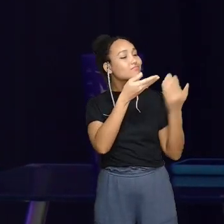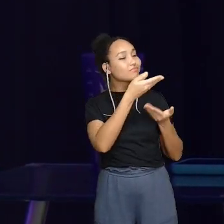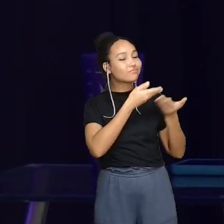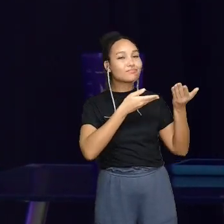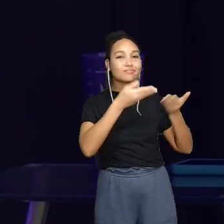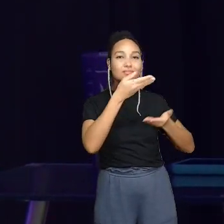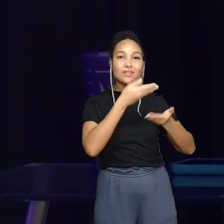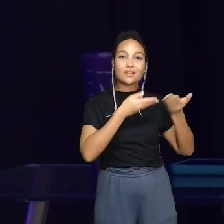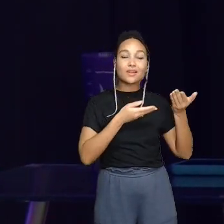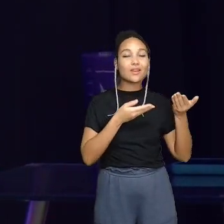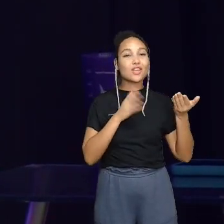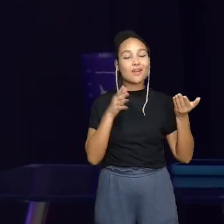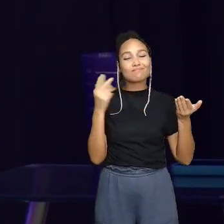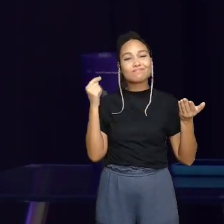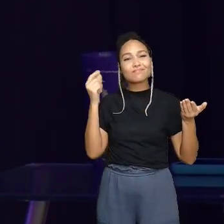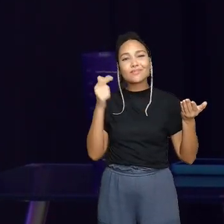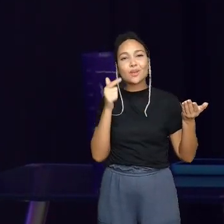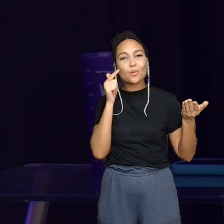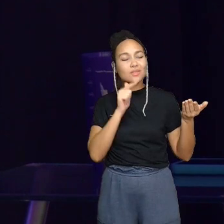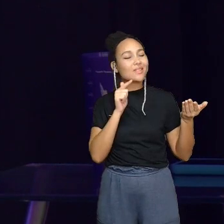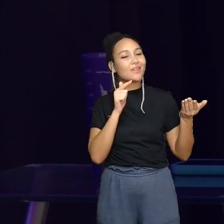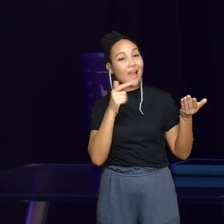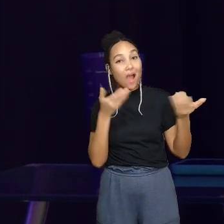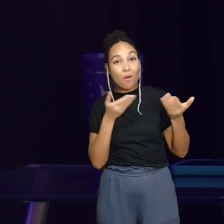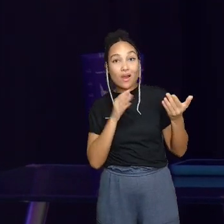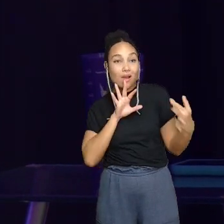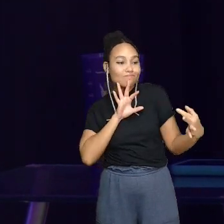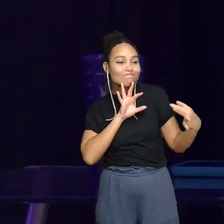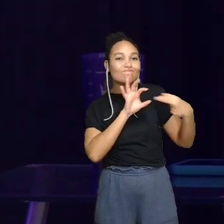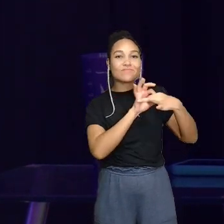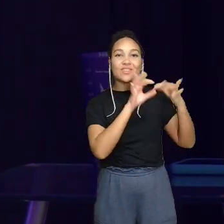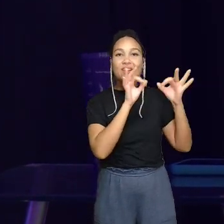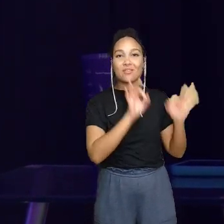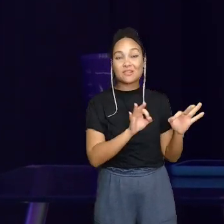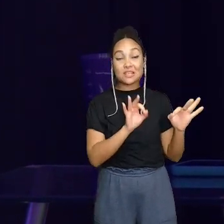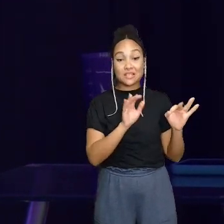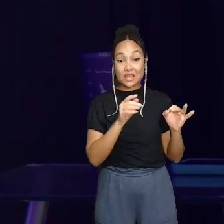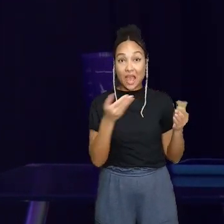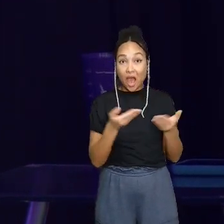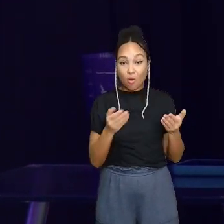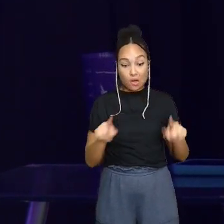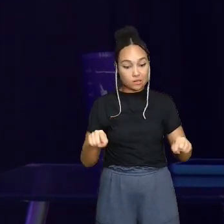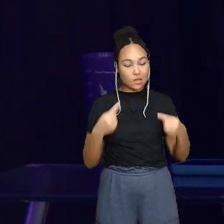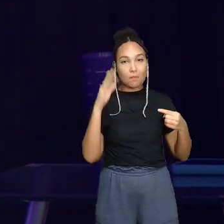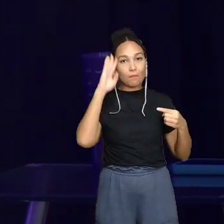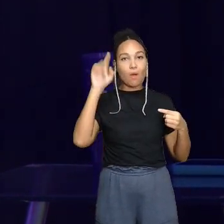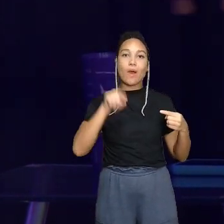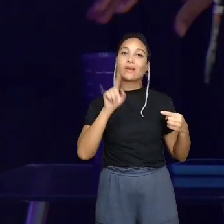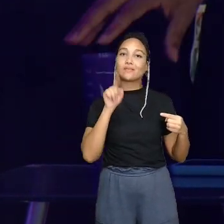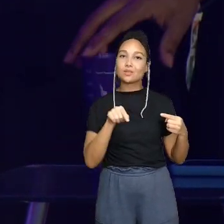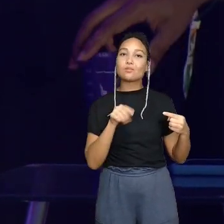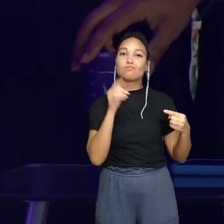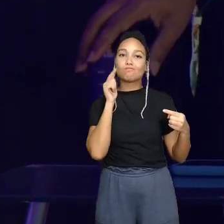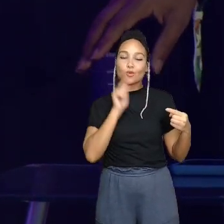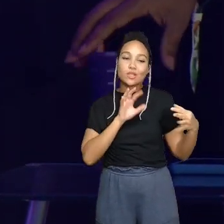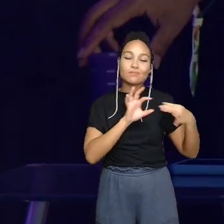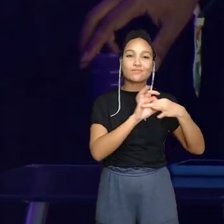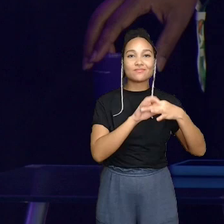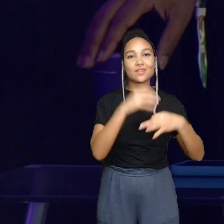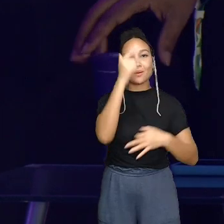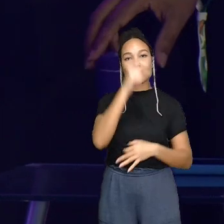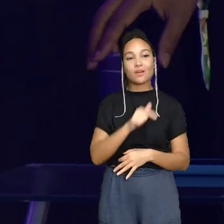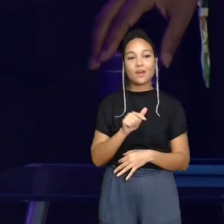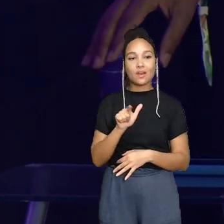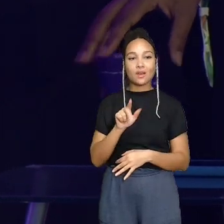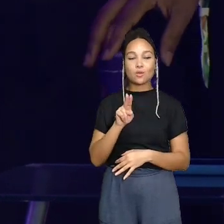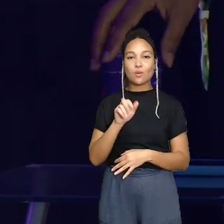conseguir reconectar. Eu acho que esse é o grande desafio do momento. Então, eu sou a Luales, né? Nome